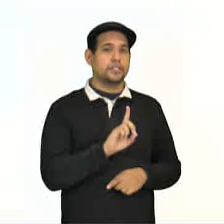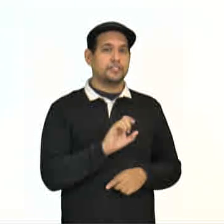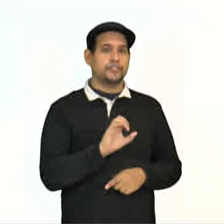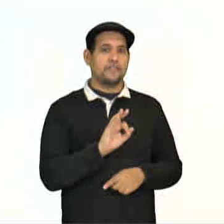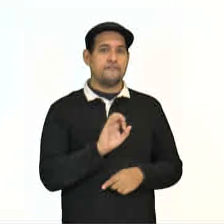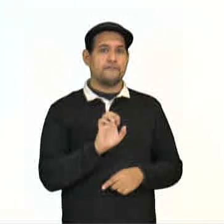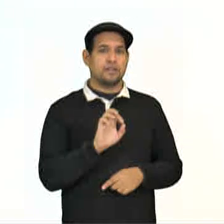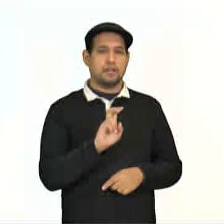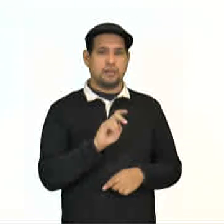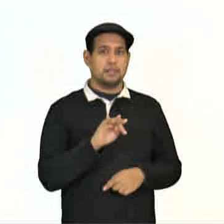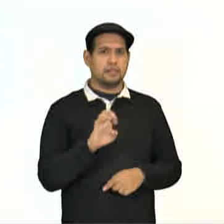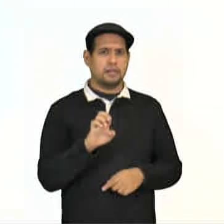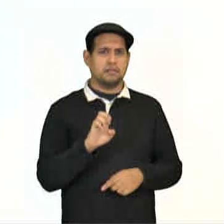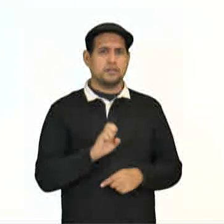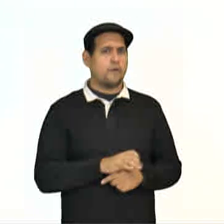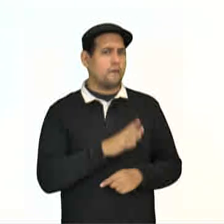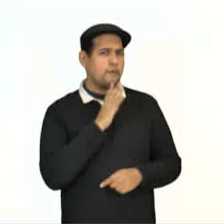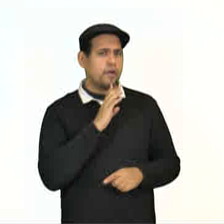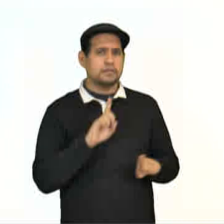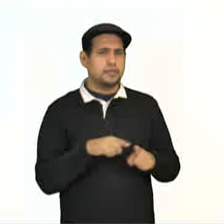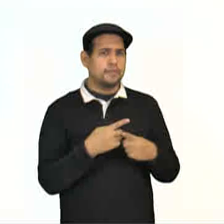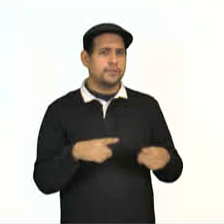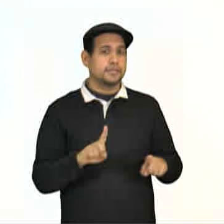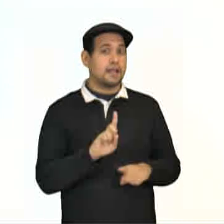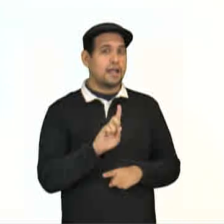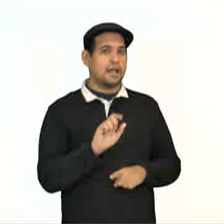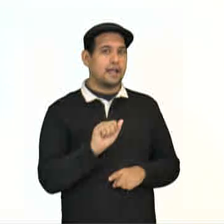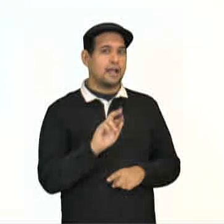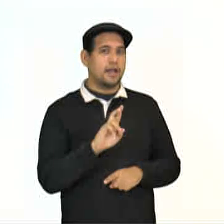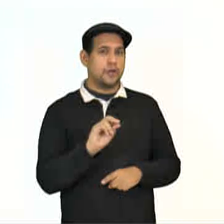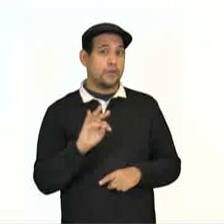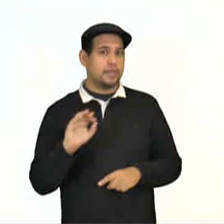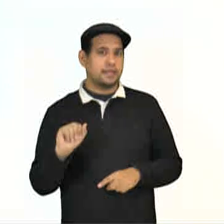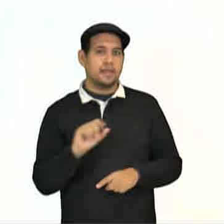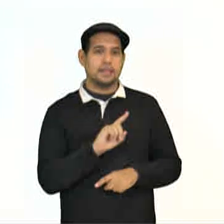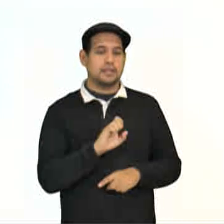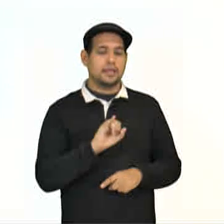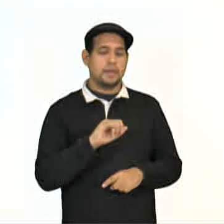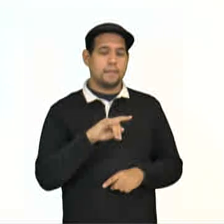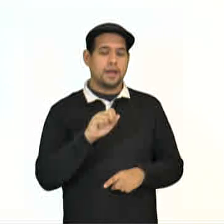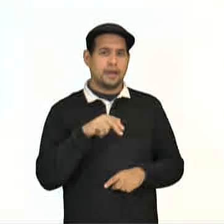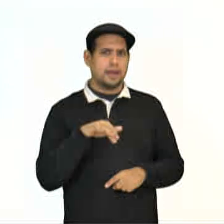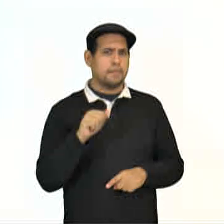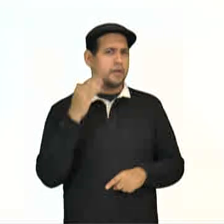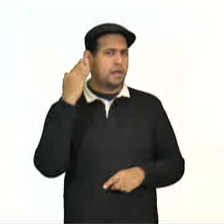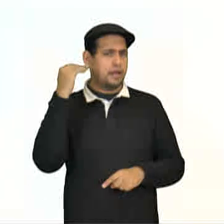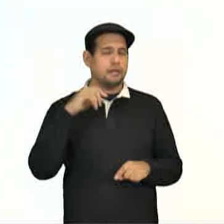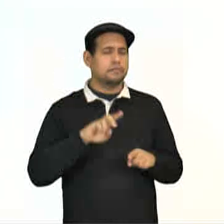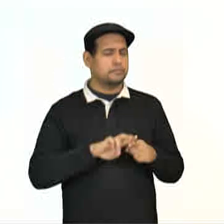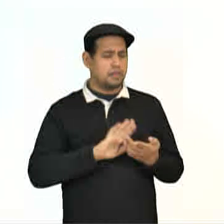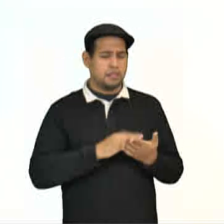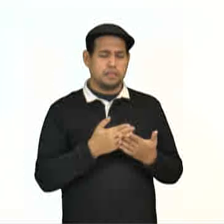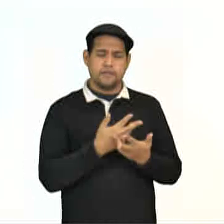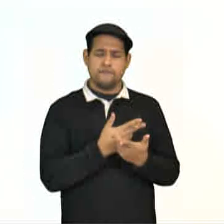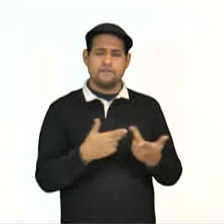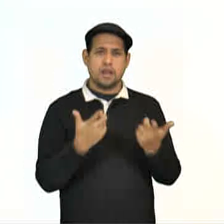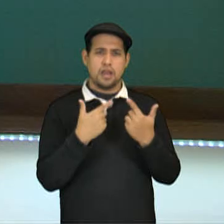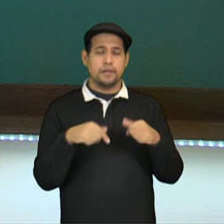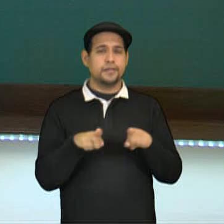de Ipanema, para quem não conhece, e nós vamos conhecer ali, essa música conhecida, traduzida para várias